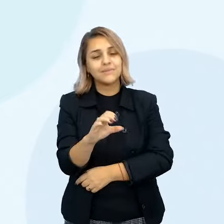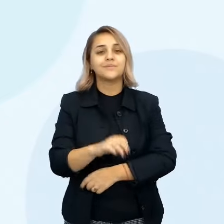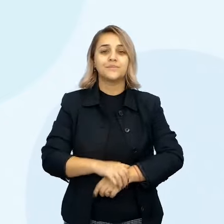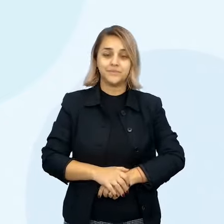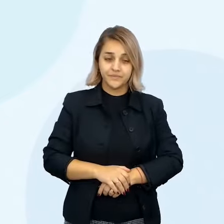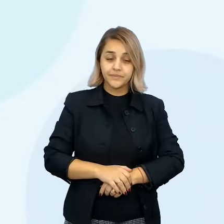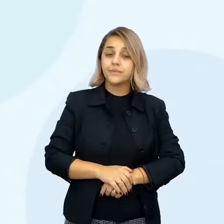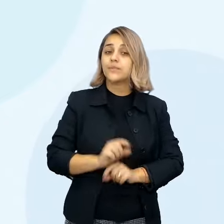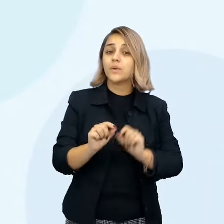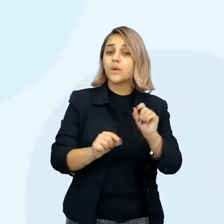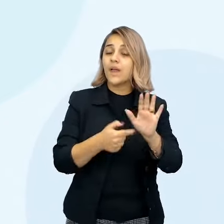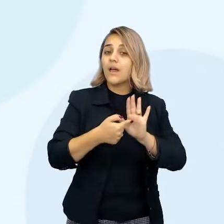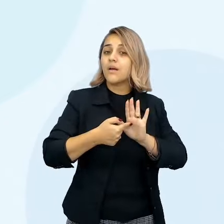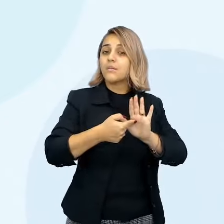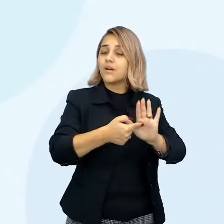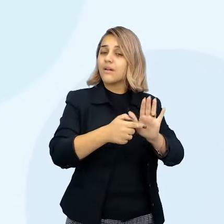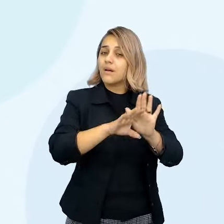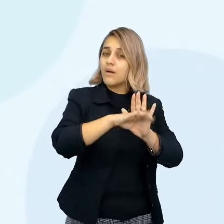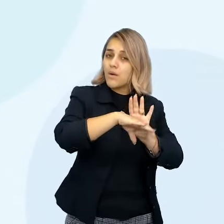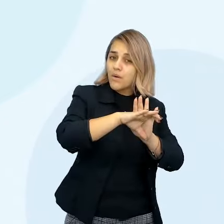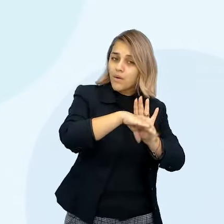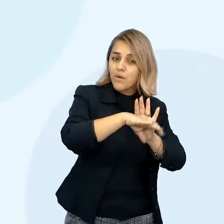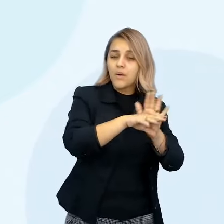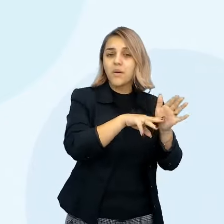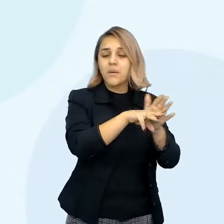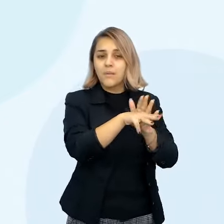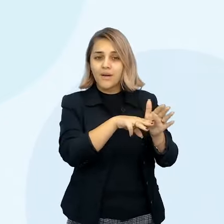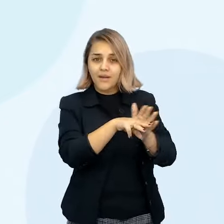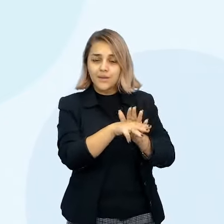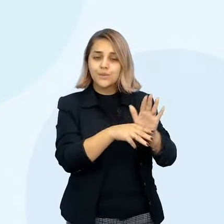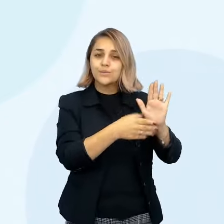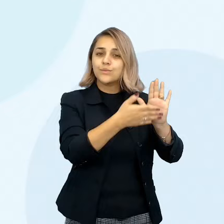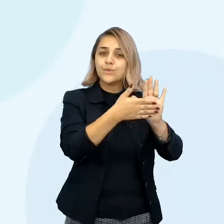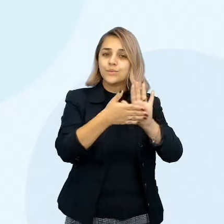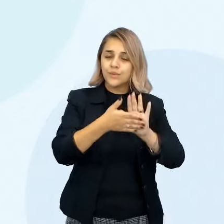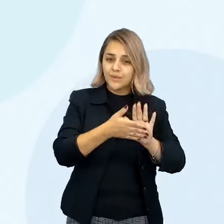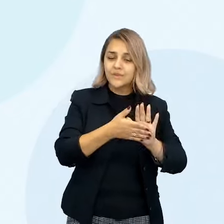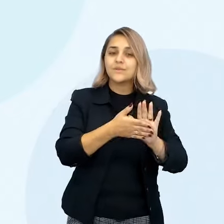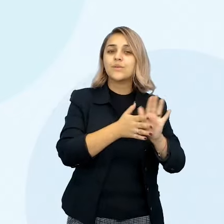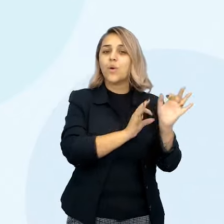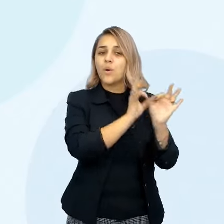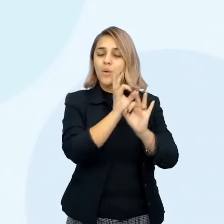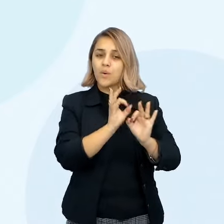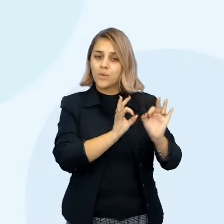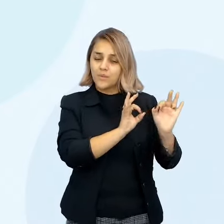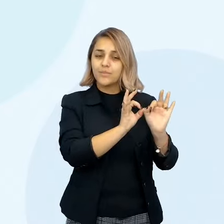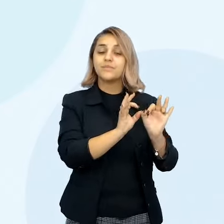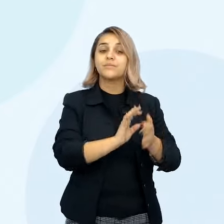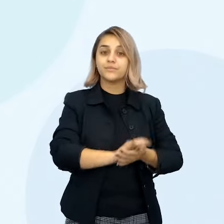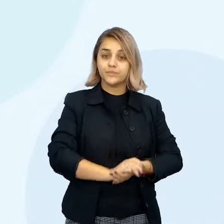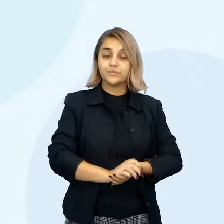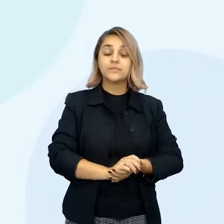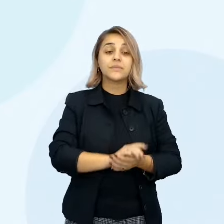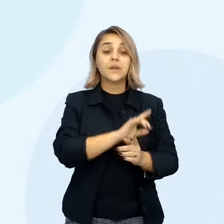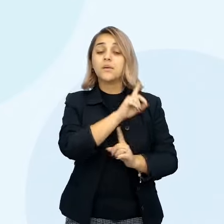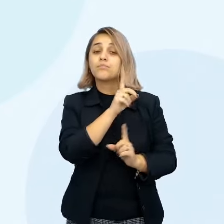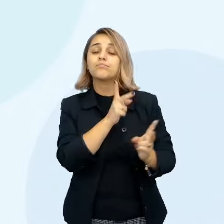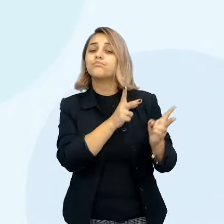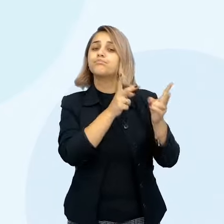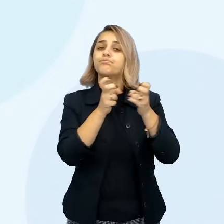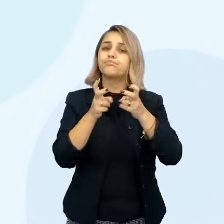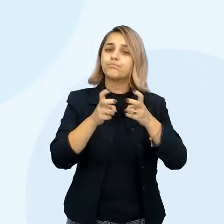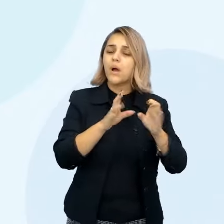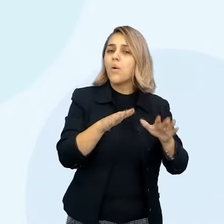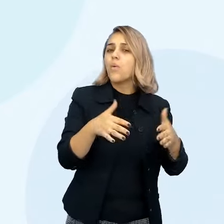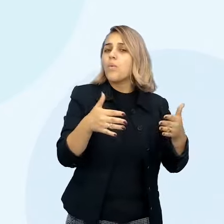é apresentar como os conceitos e metodologias foram propostos no mapa, né? Identificar quais os objetivos